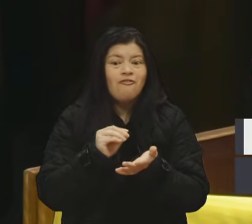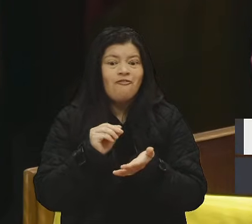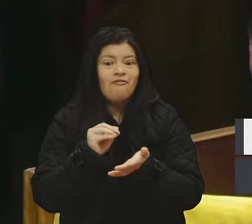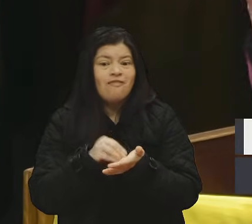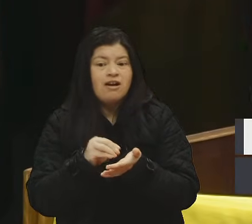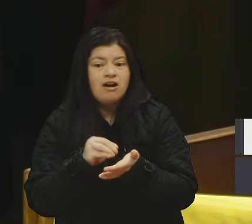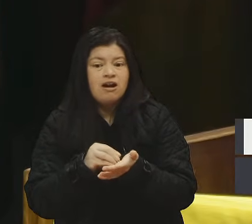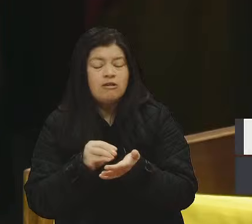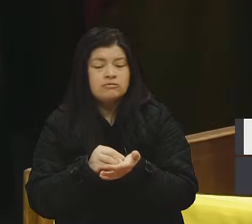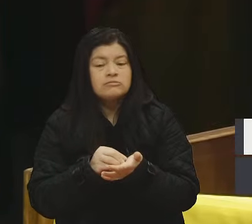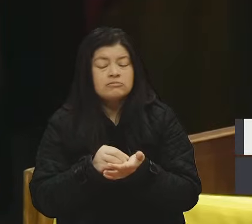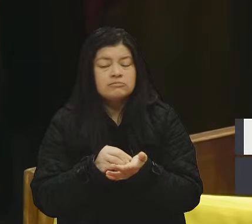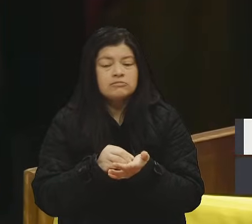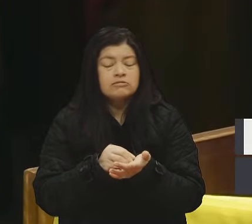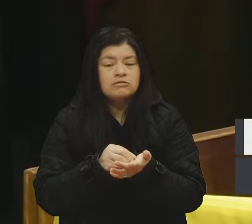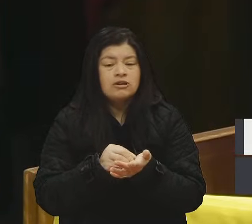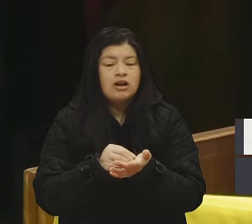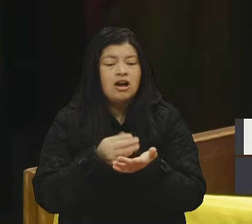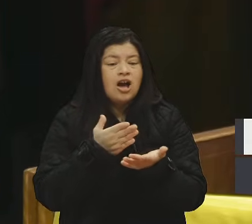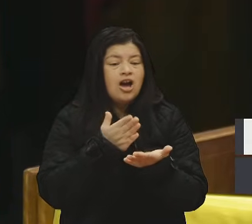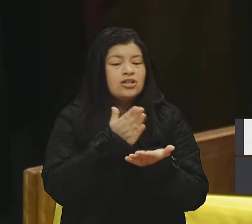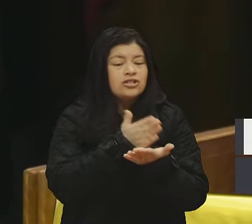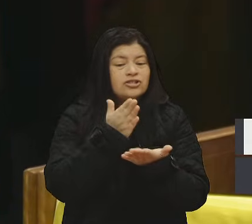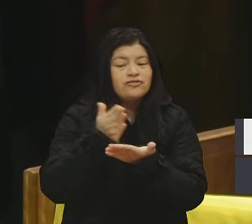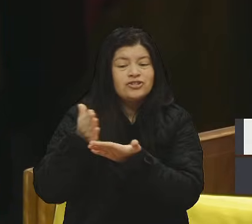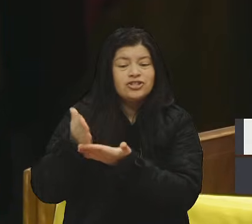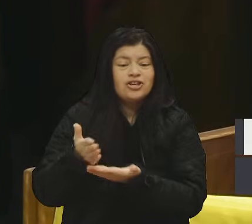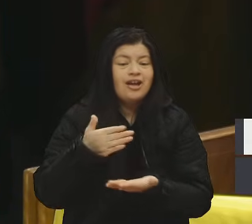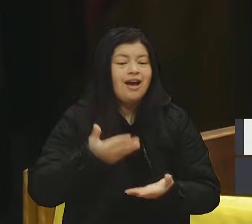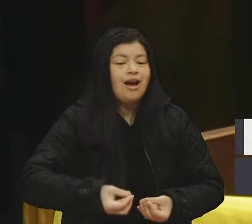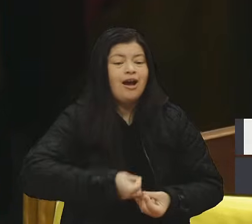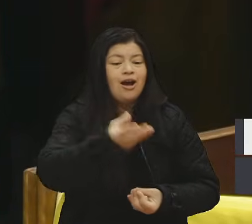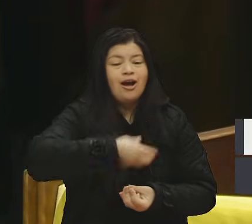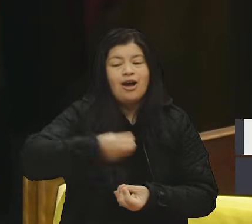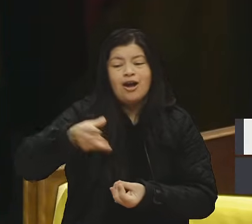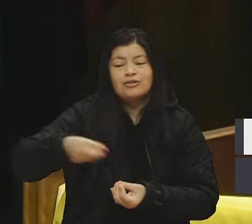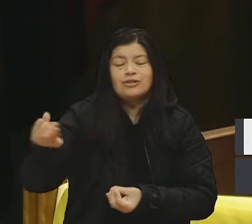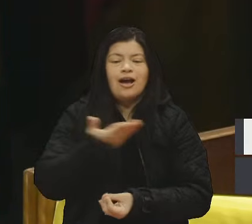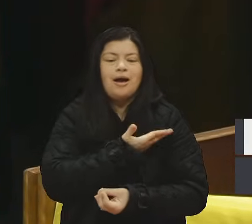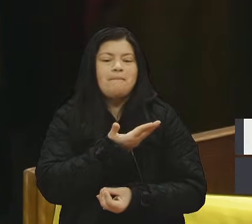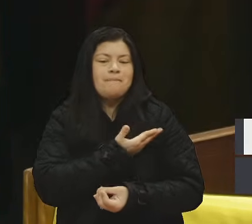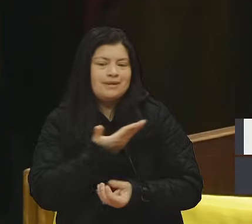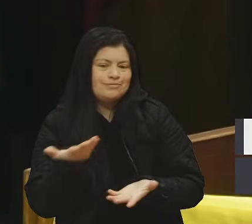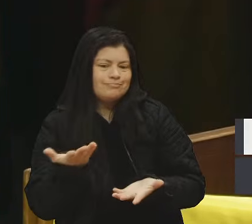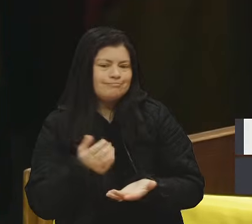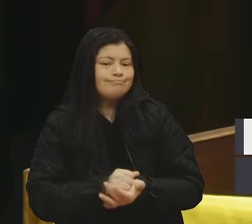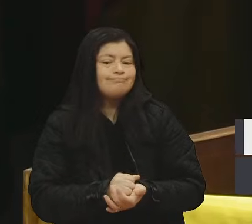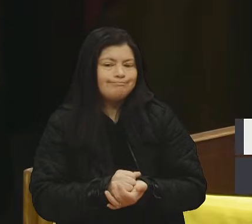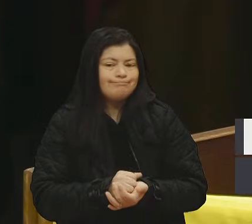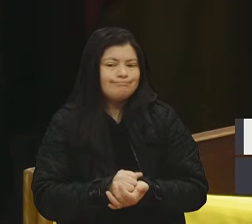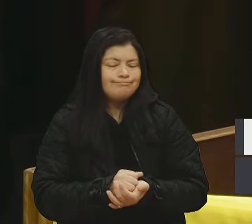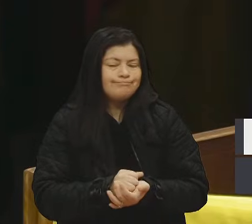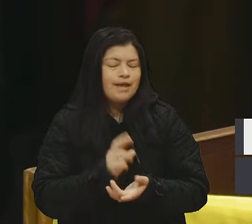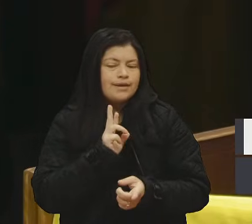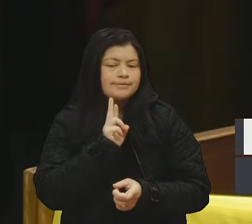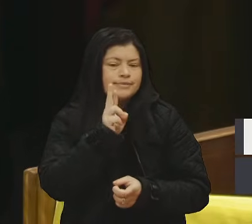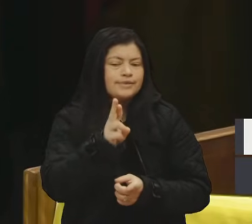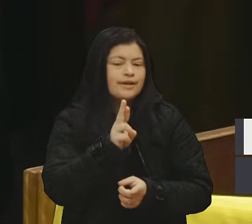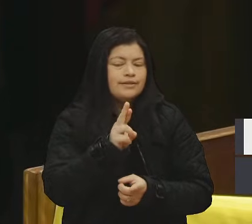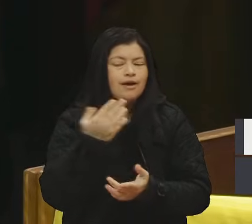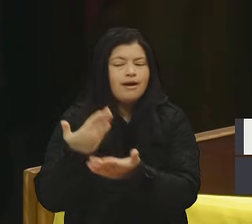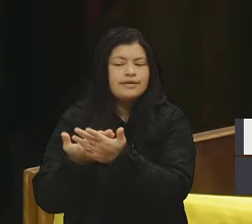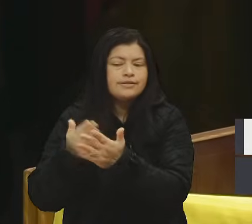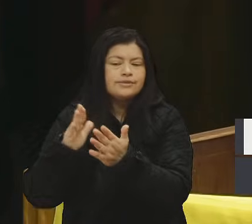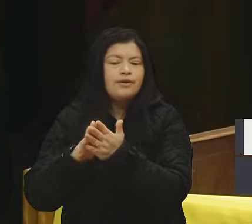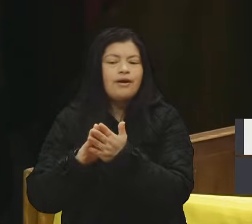para dividir para os amigos e não atender o povo. Ao fim e ao cabo, esse é o resultado, é ter uma escola seletiva, onde